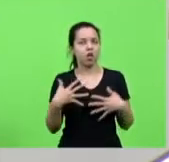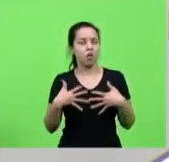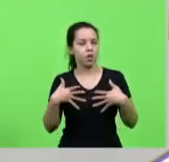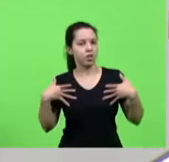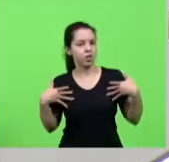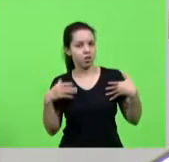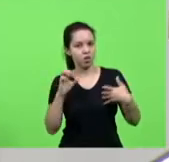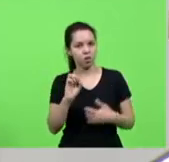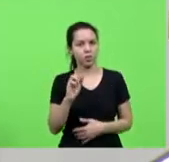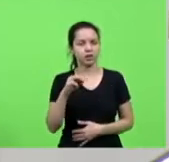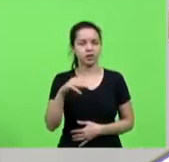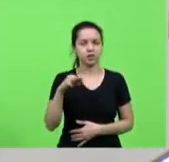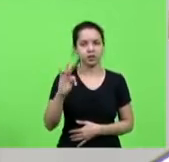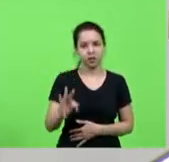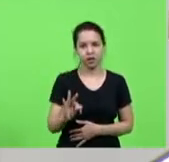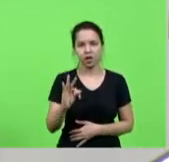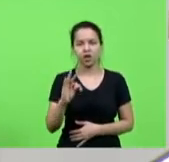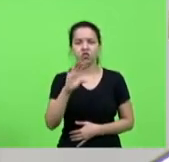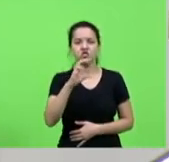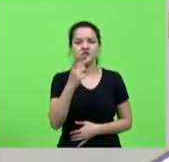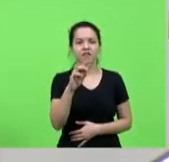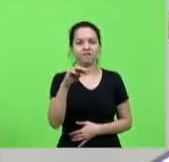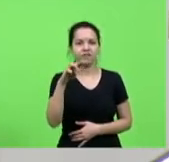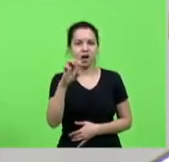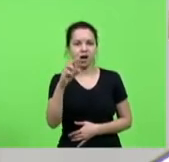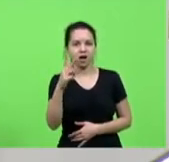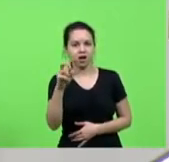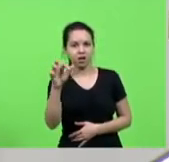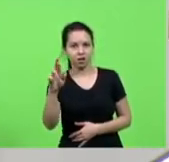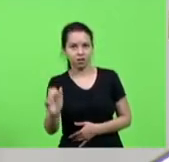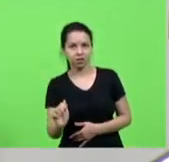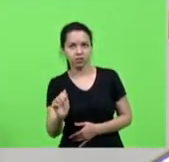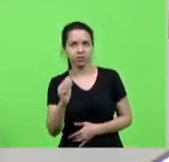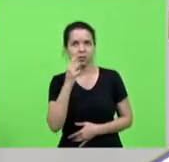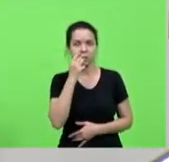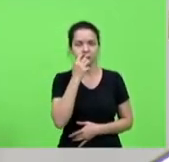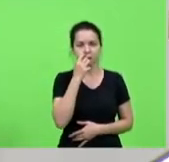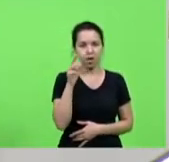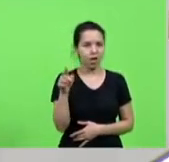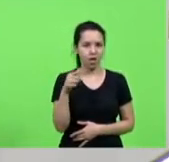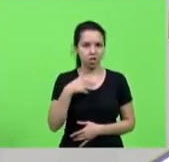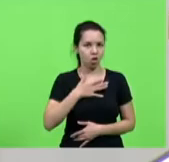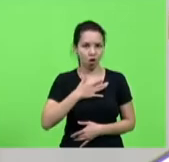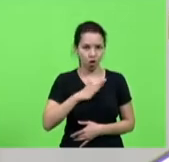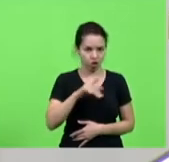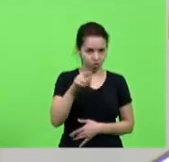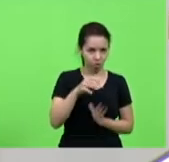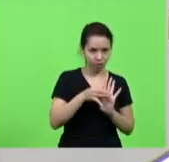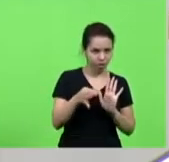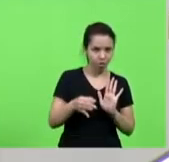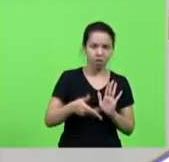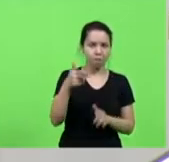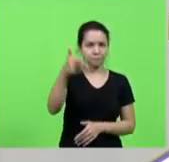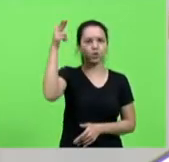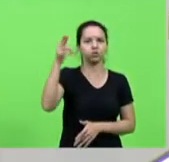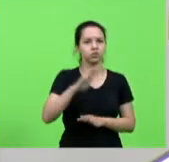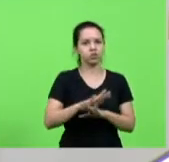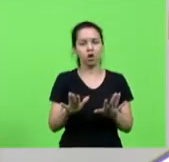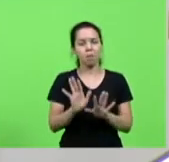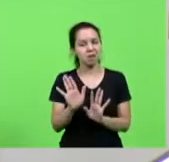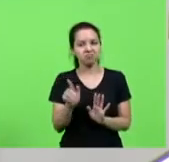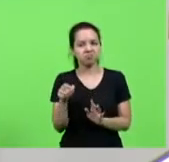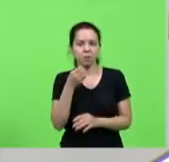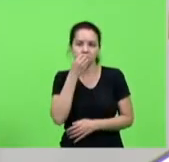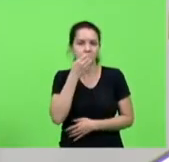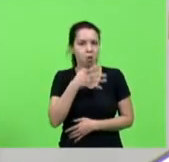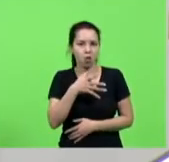Che Guevara. O Che Guevara era um cara super tranquilo. Só se ele não gostasse da sua opinião, ele fuzilava você. Mas fora isso, era uma pessoa muito boa. Além disso,